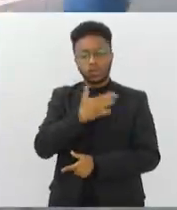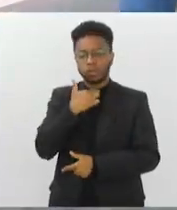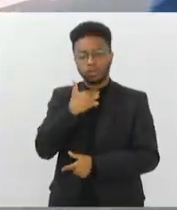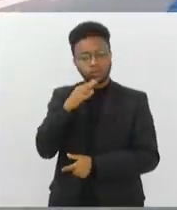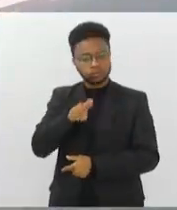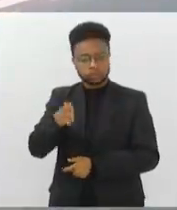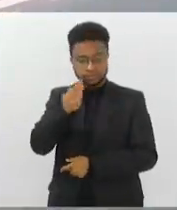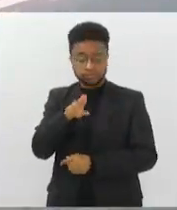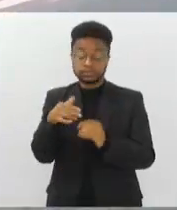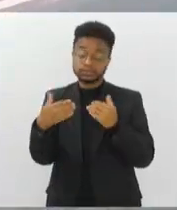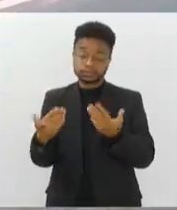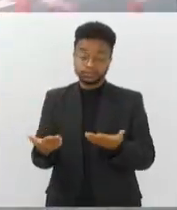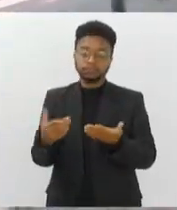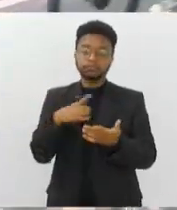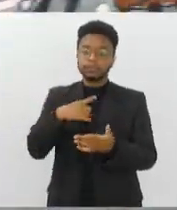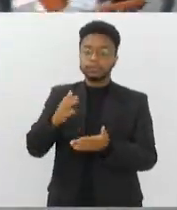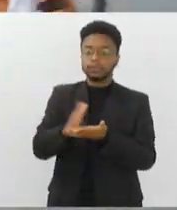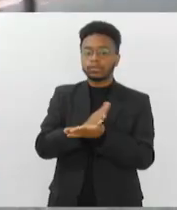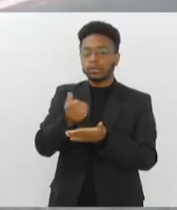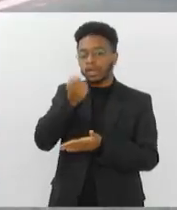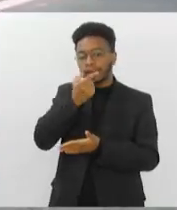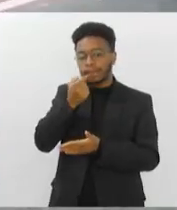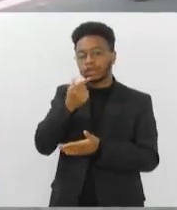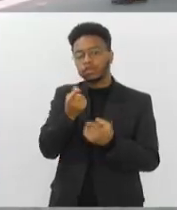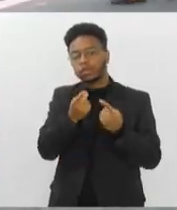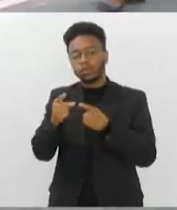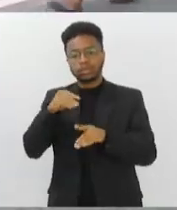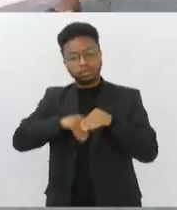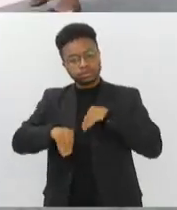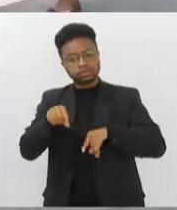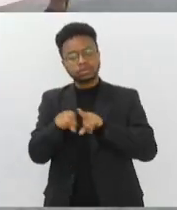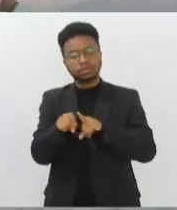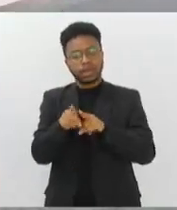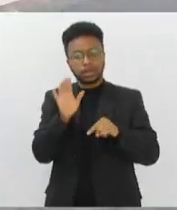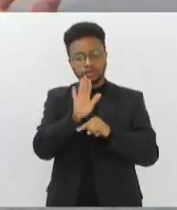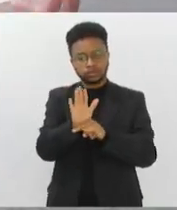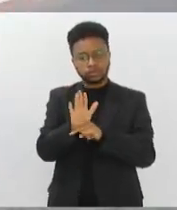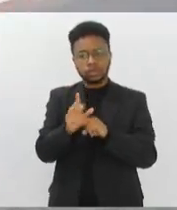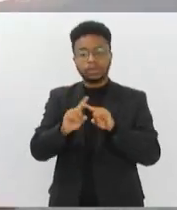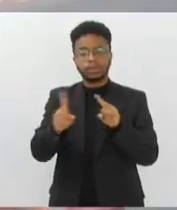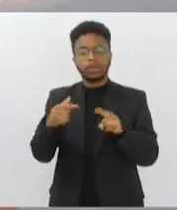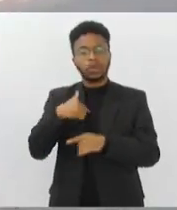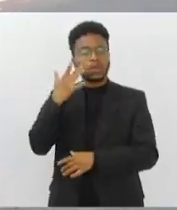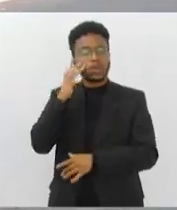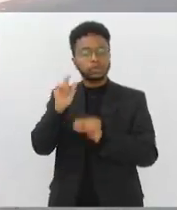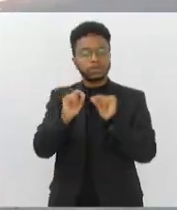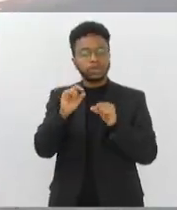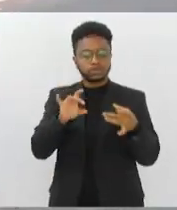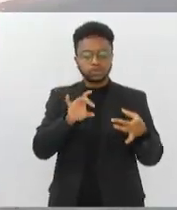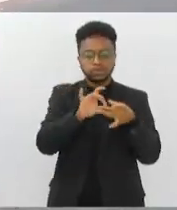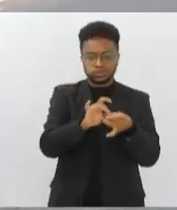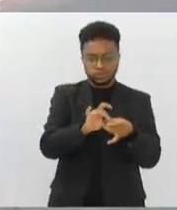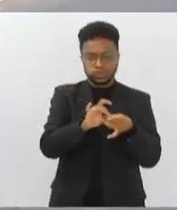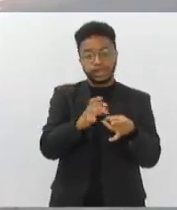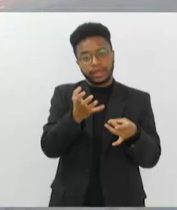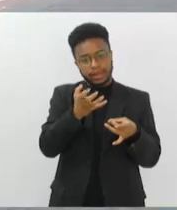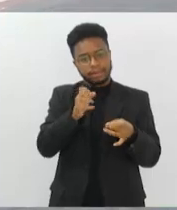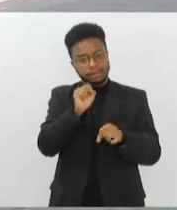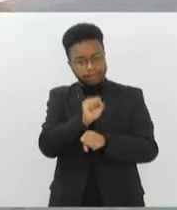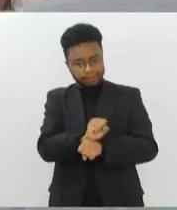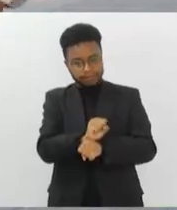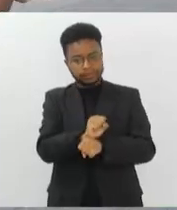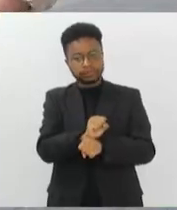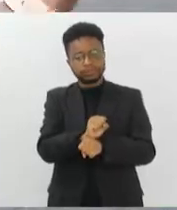usar, né? Tem medicamentos antidepressivos que ajudam muito. Mas eu acho que a junção do querer parar de